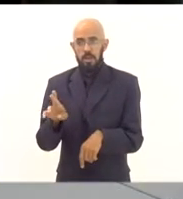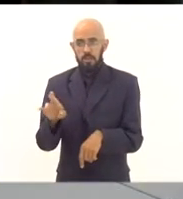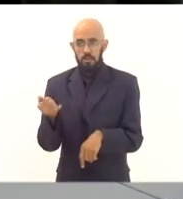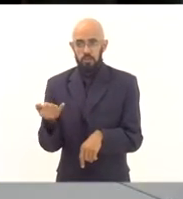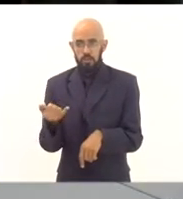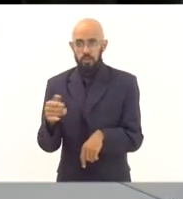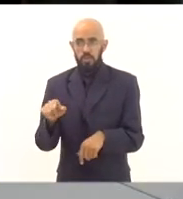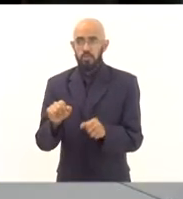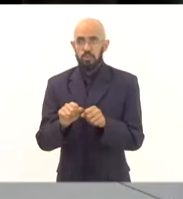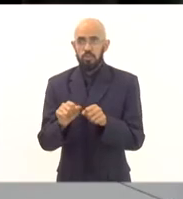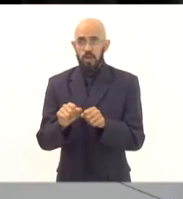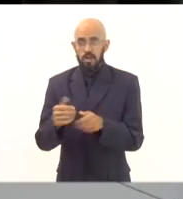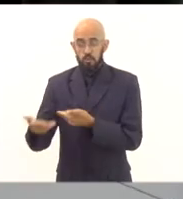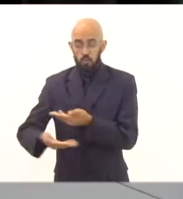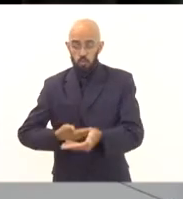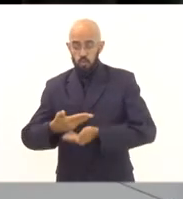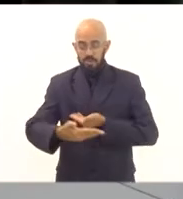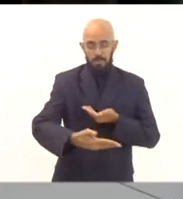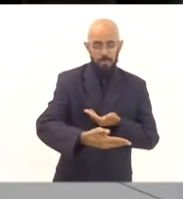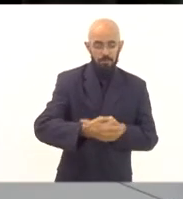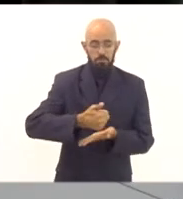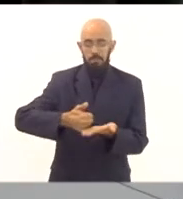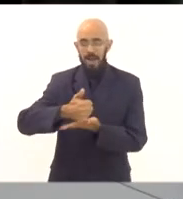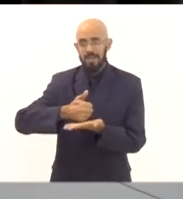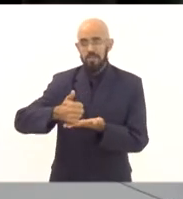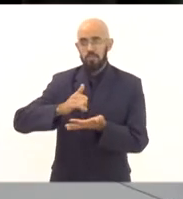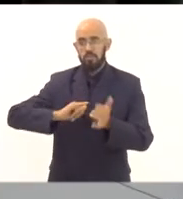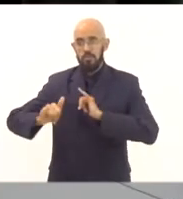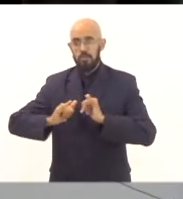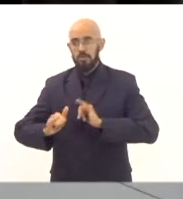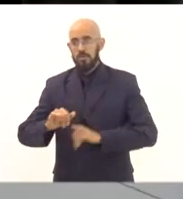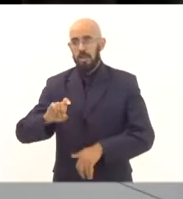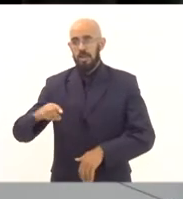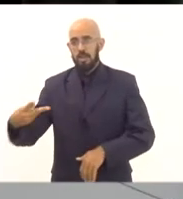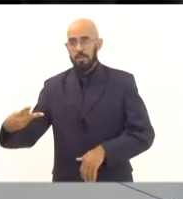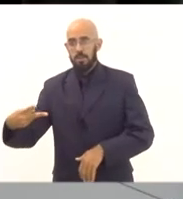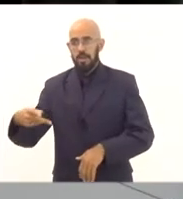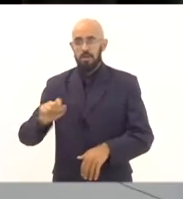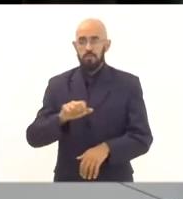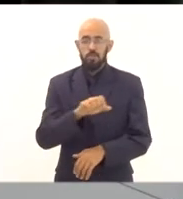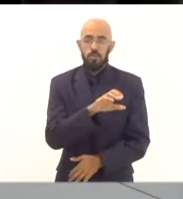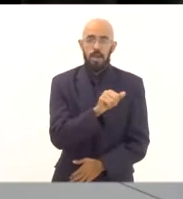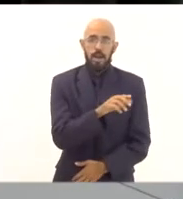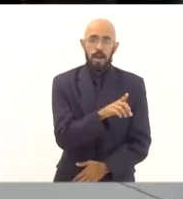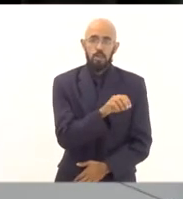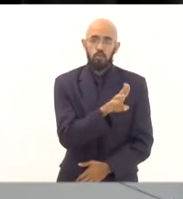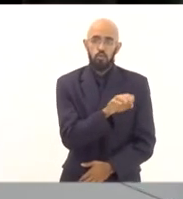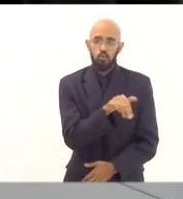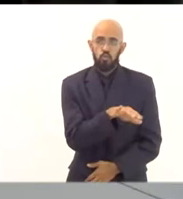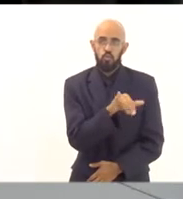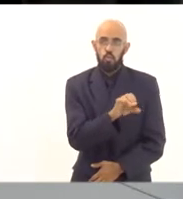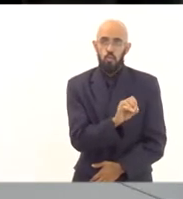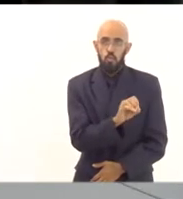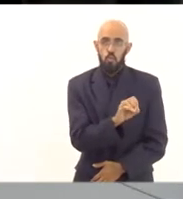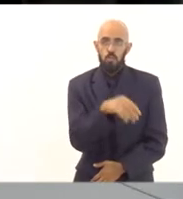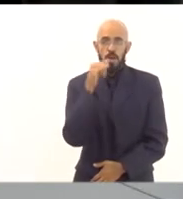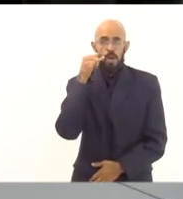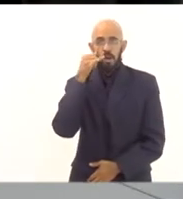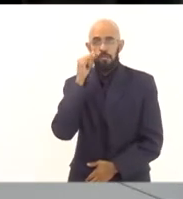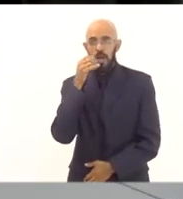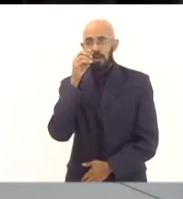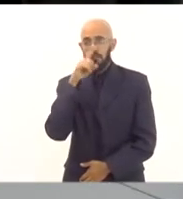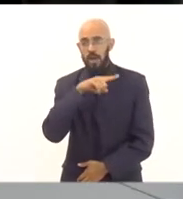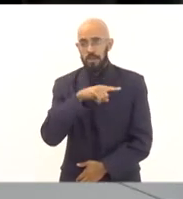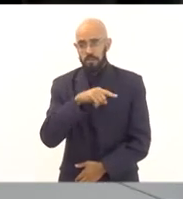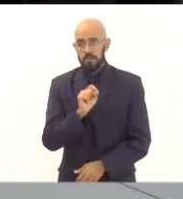fazemos mais o cruzamento de base de dados dataprev.com que nós temos do CAD único tá para exatamente evitar a fraude